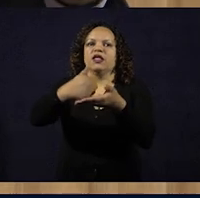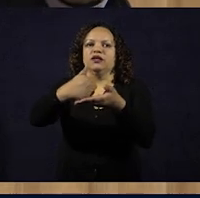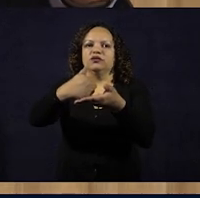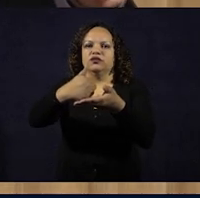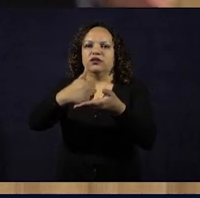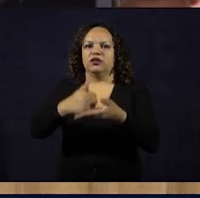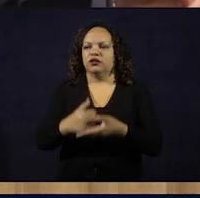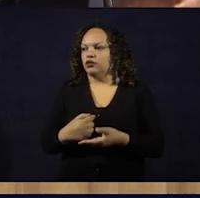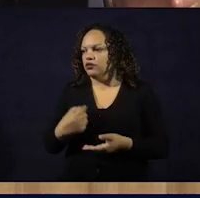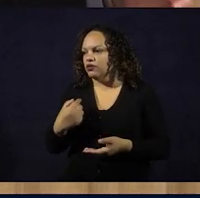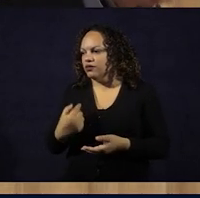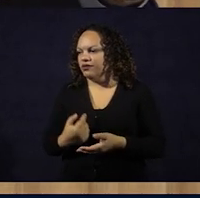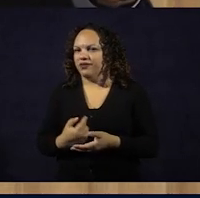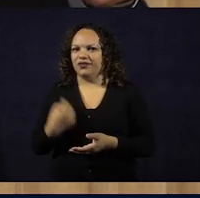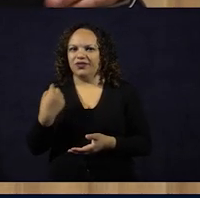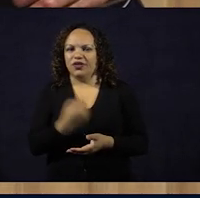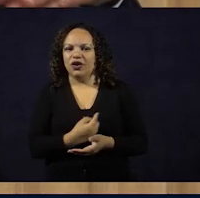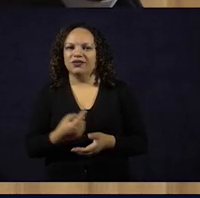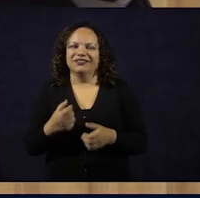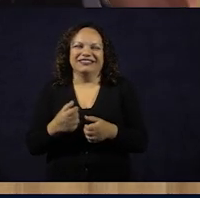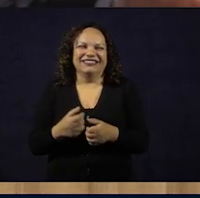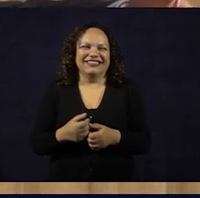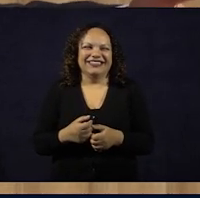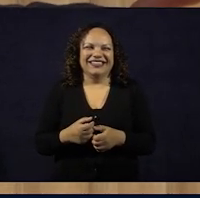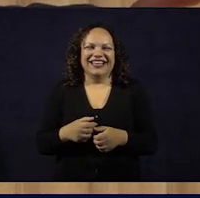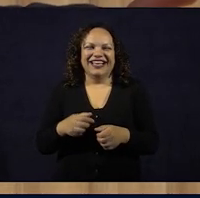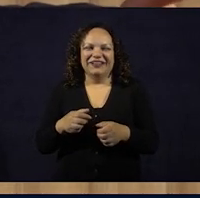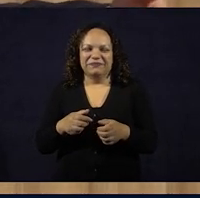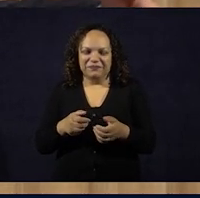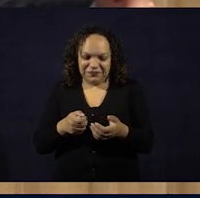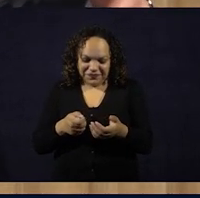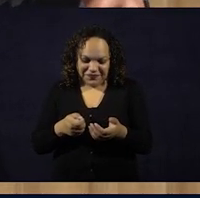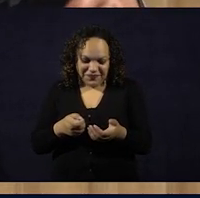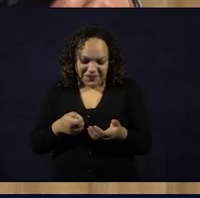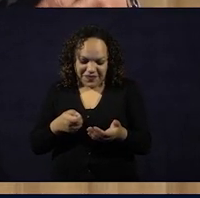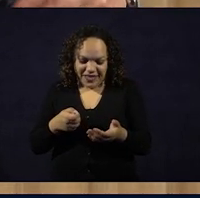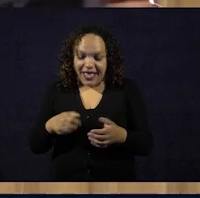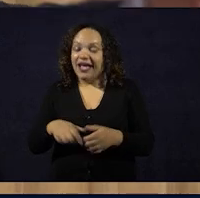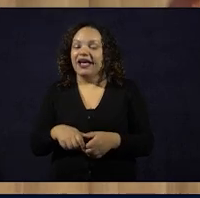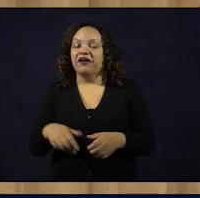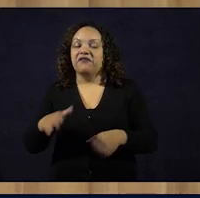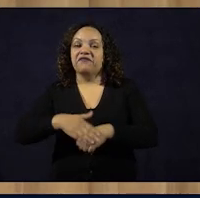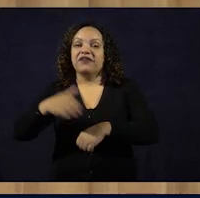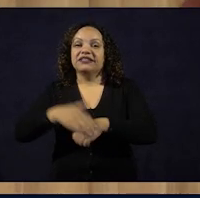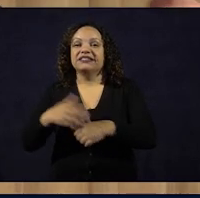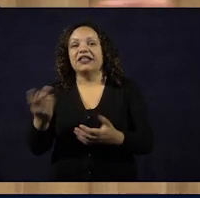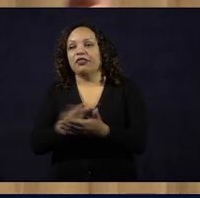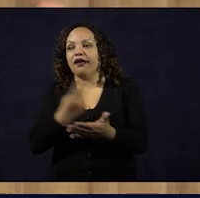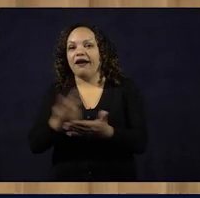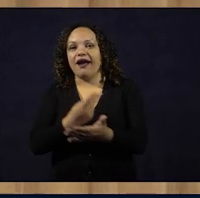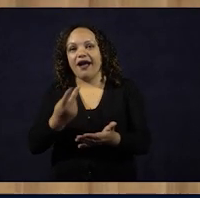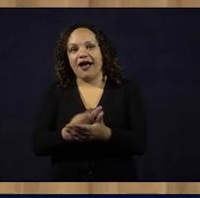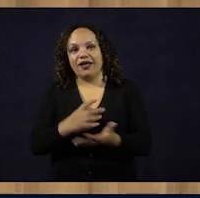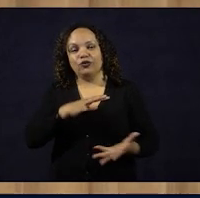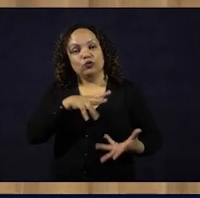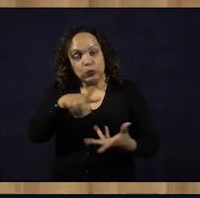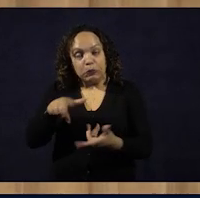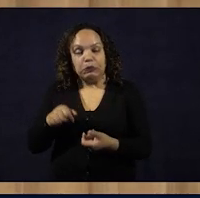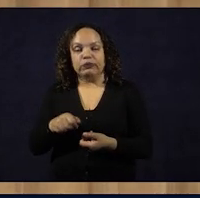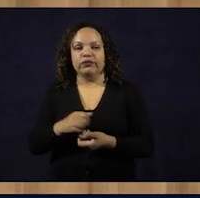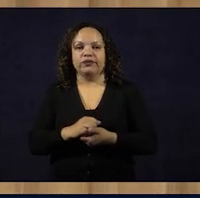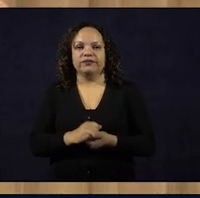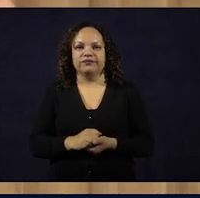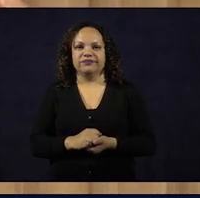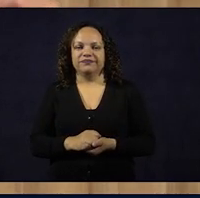o fato é que o planeta só consegue regenerar dois terços do que nós consumimos do planeta